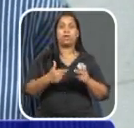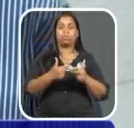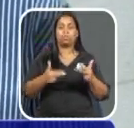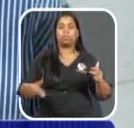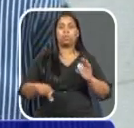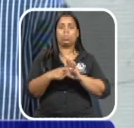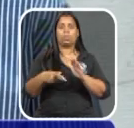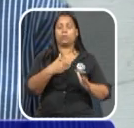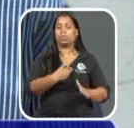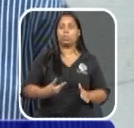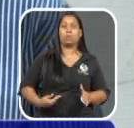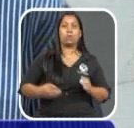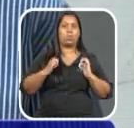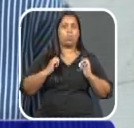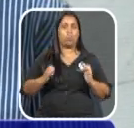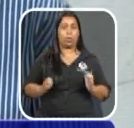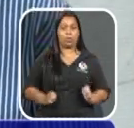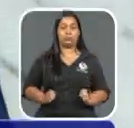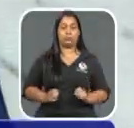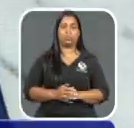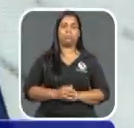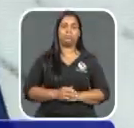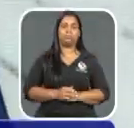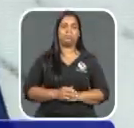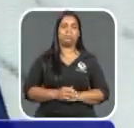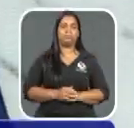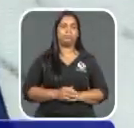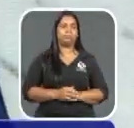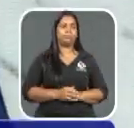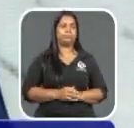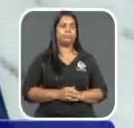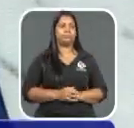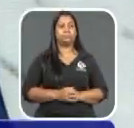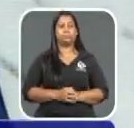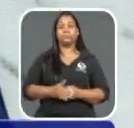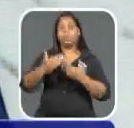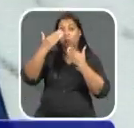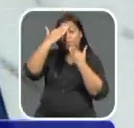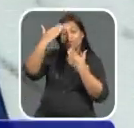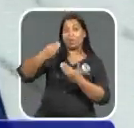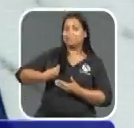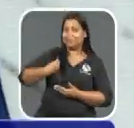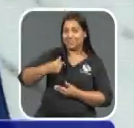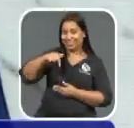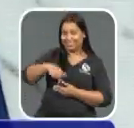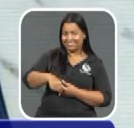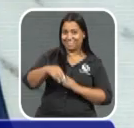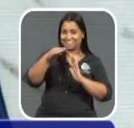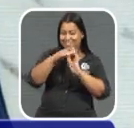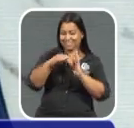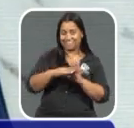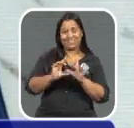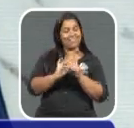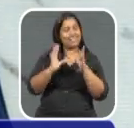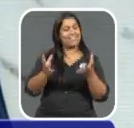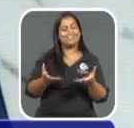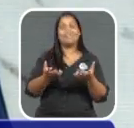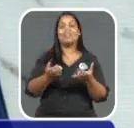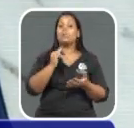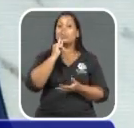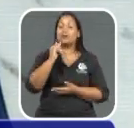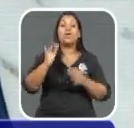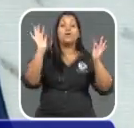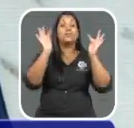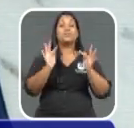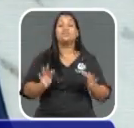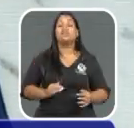pública com ética, moralidade e transparência. Muito obrigada pela presença em nosso programa, vereador. Fique à vontade para desejar um feliz